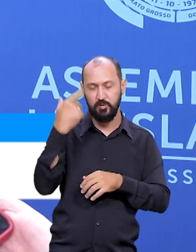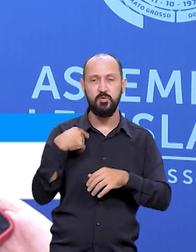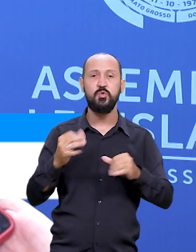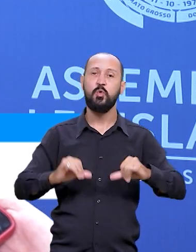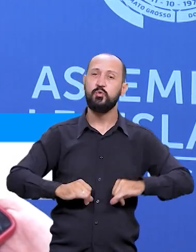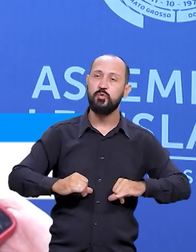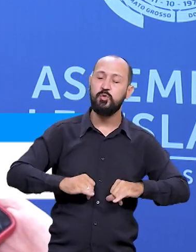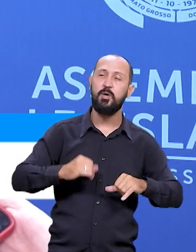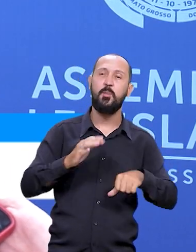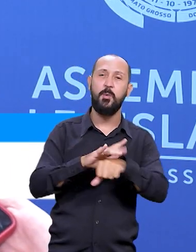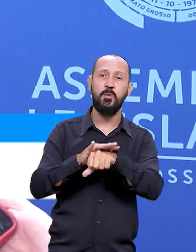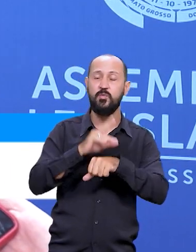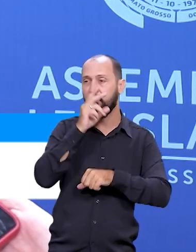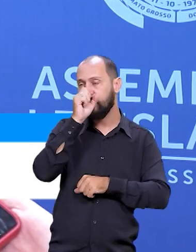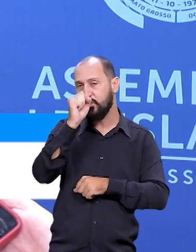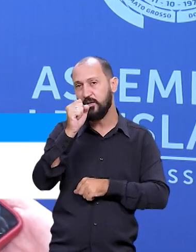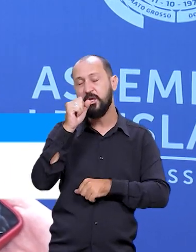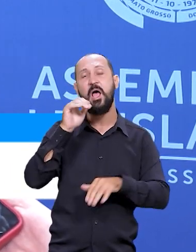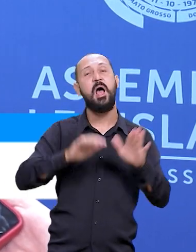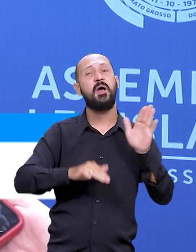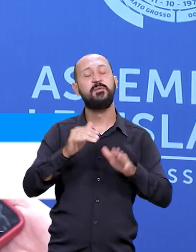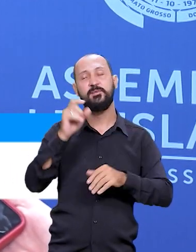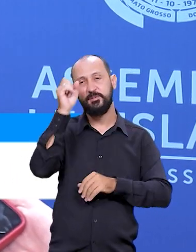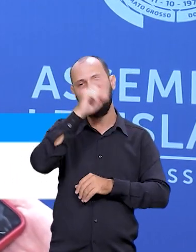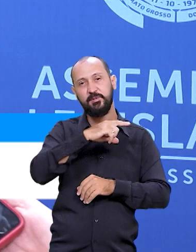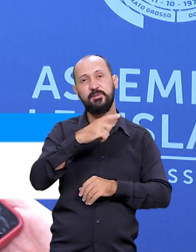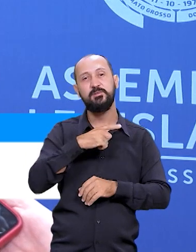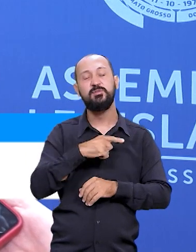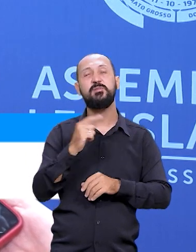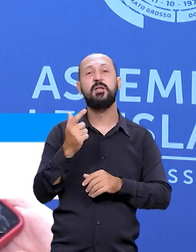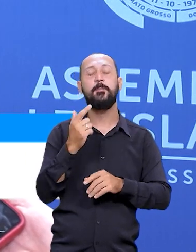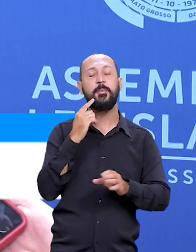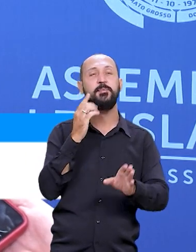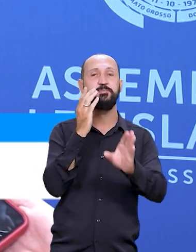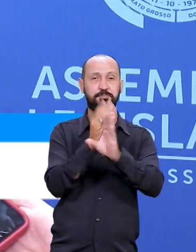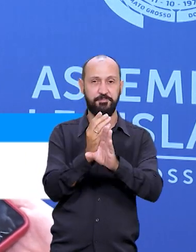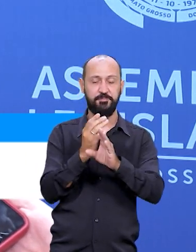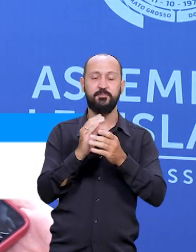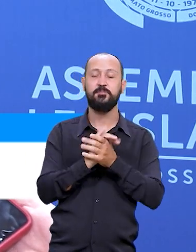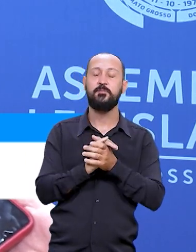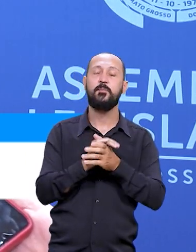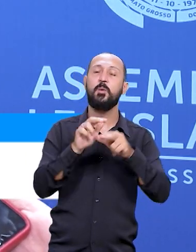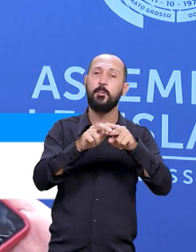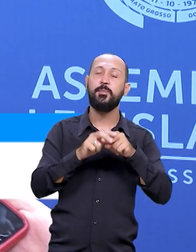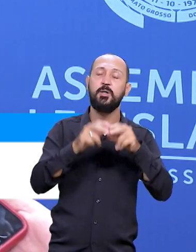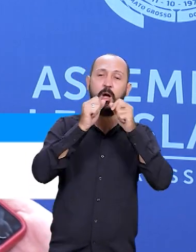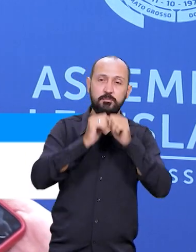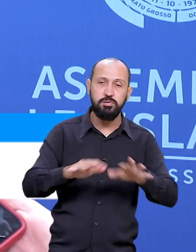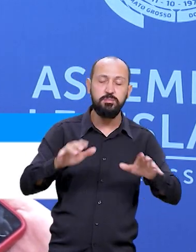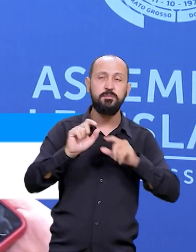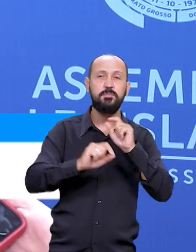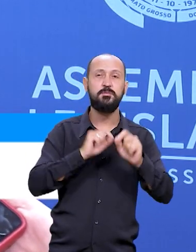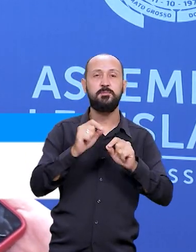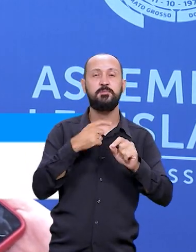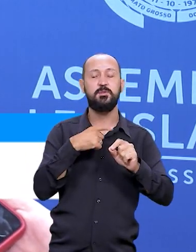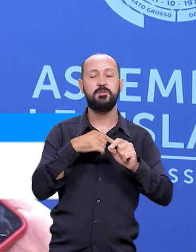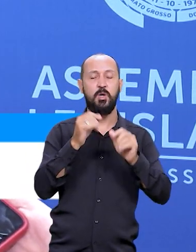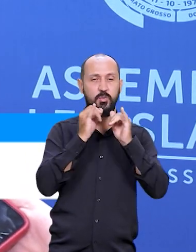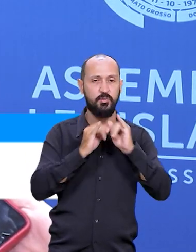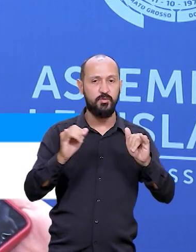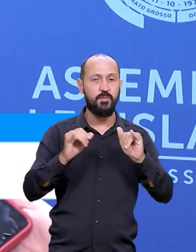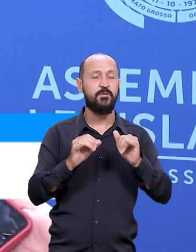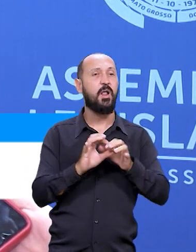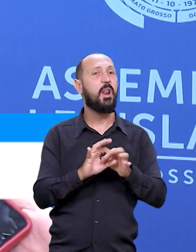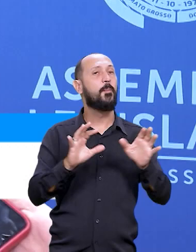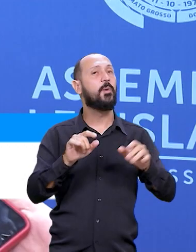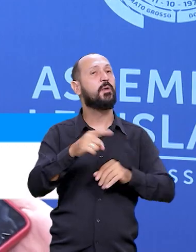sofrem muito, uma dor intensa e, às vezes, têm até dificuldade de ter o diagnóstico. Portanto, a disseminação dela, essa